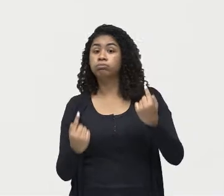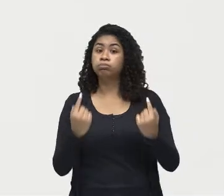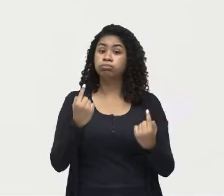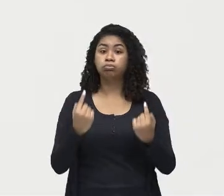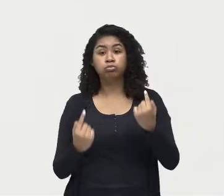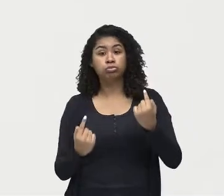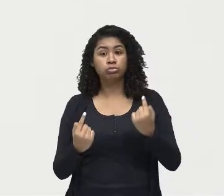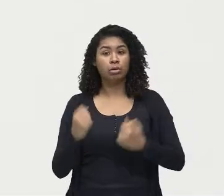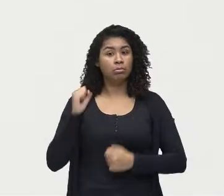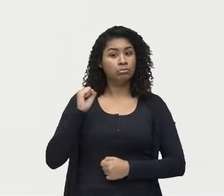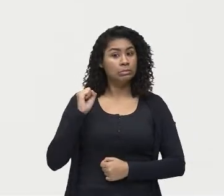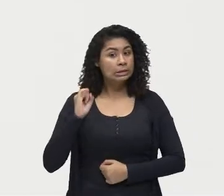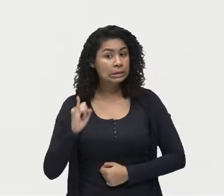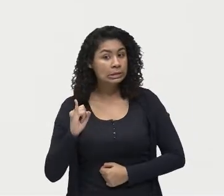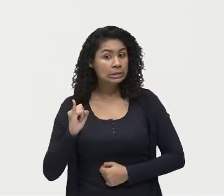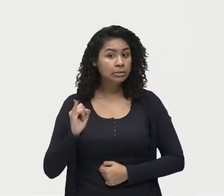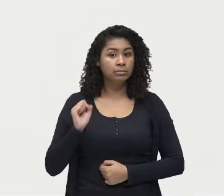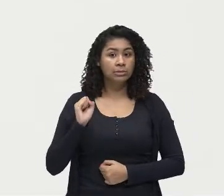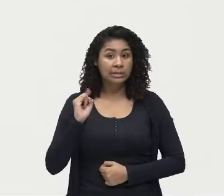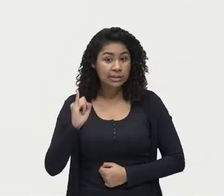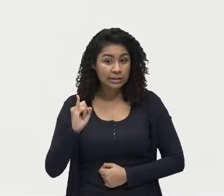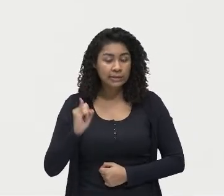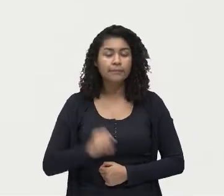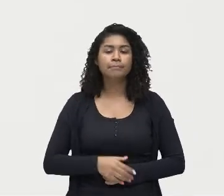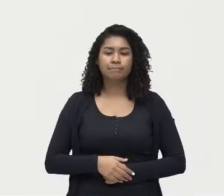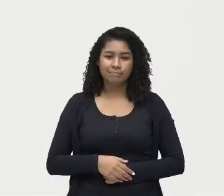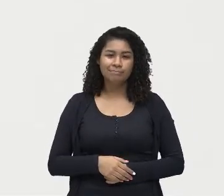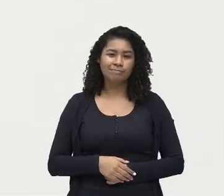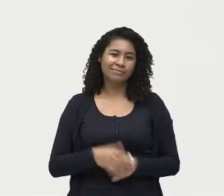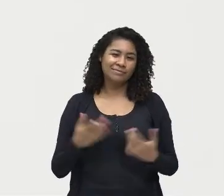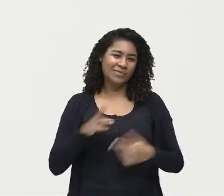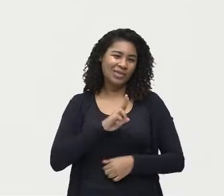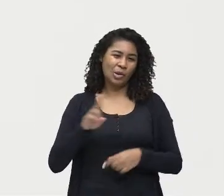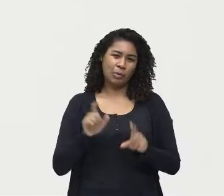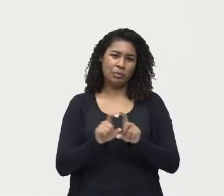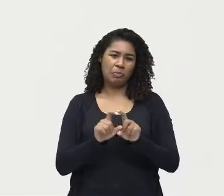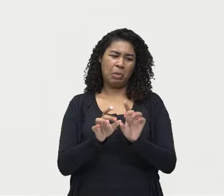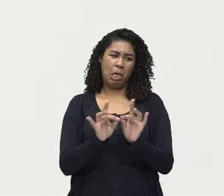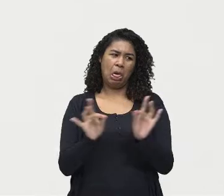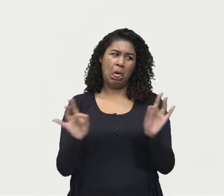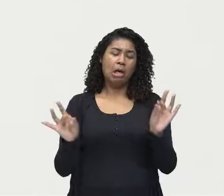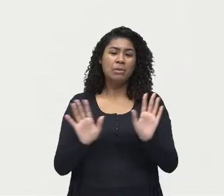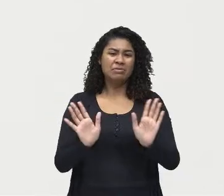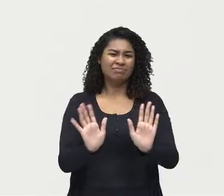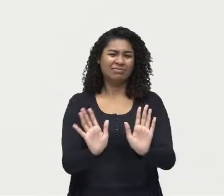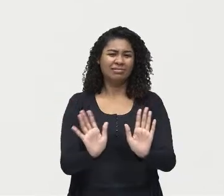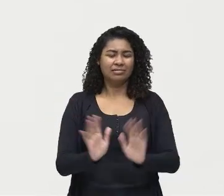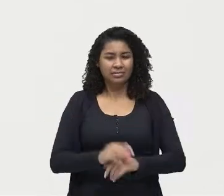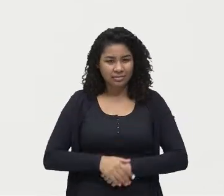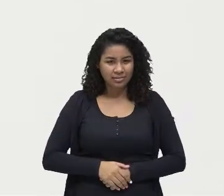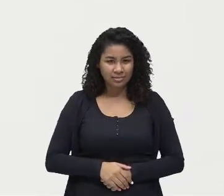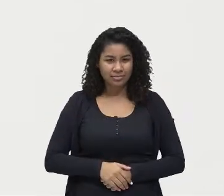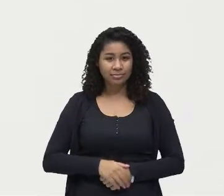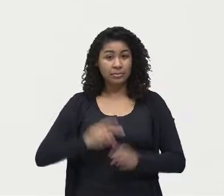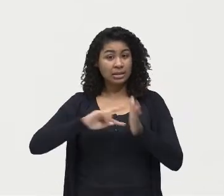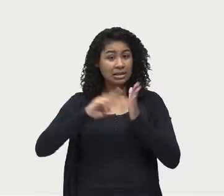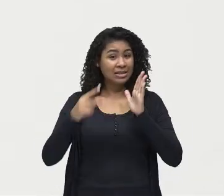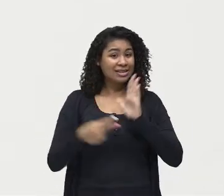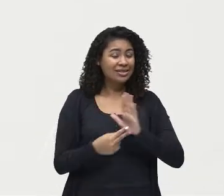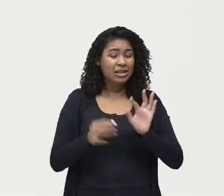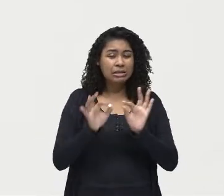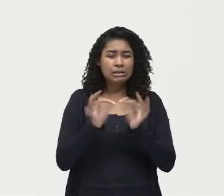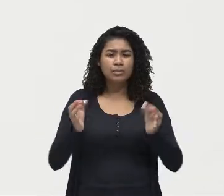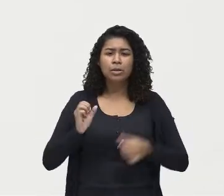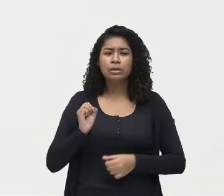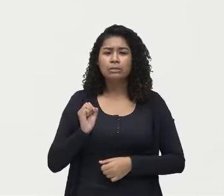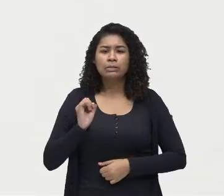Então, o nome é bem mais extenso do que, de fato, aquilo que nós devemos perceber. Condicional está